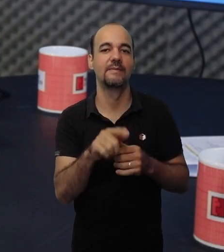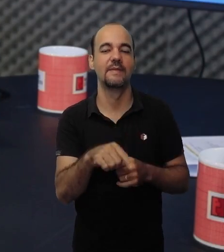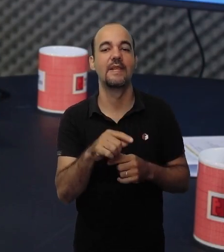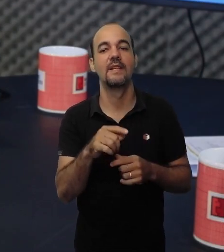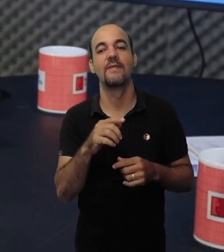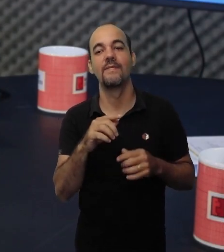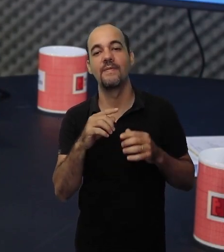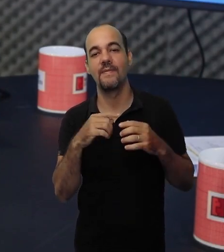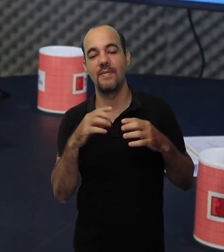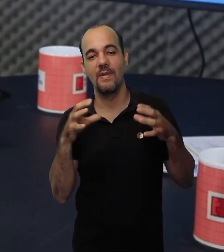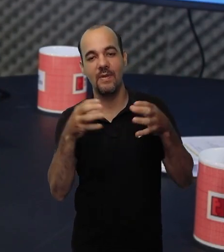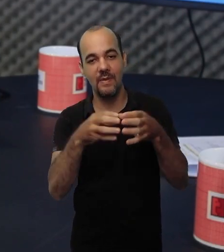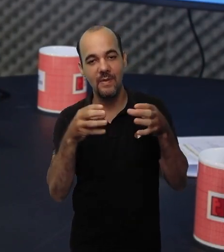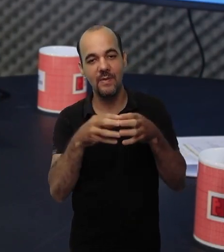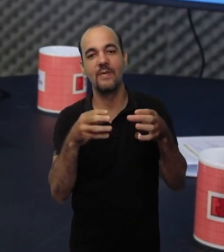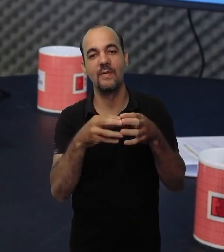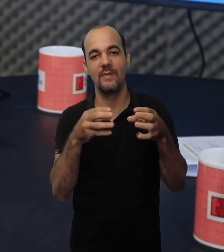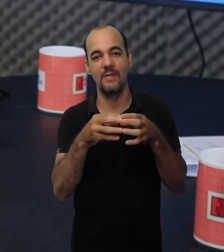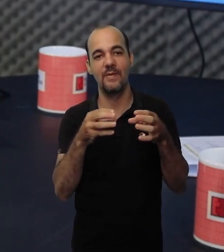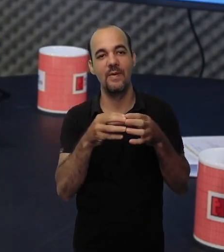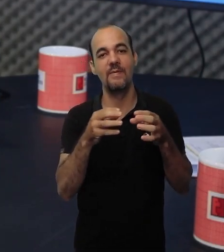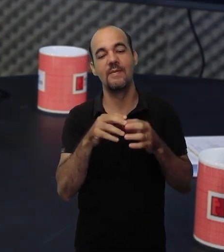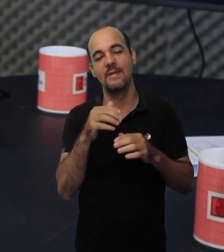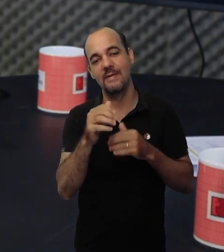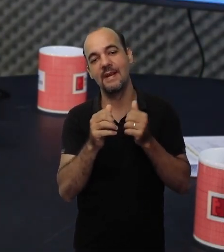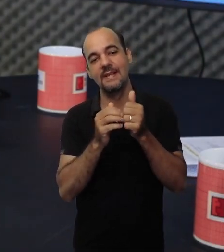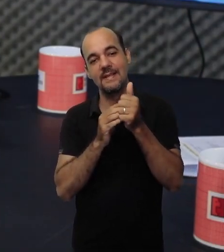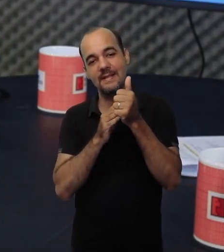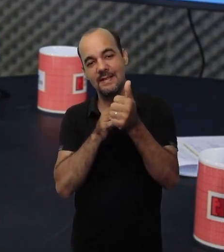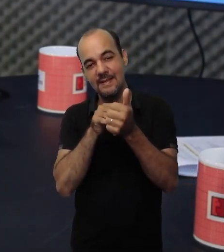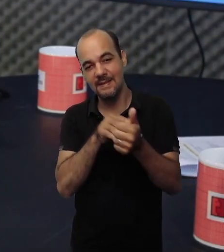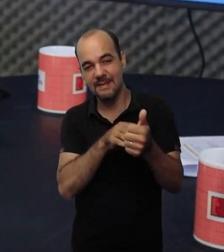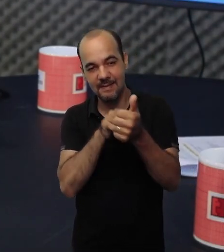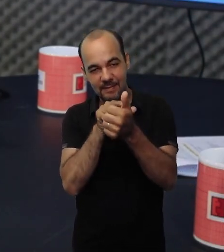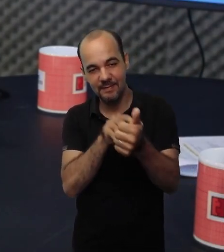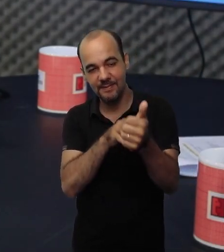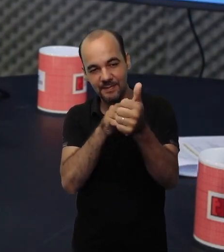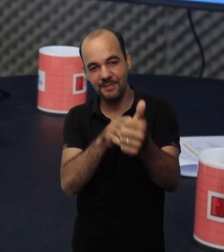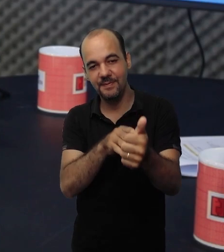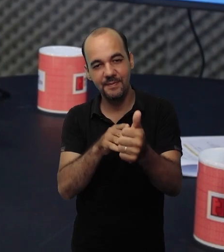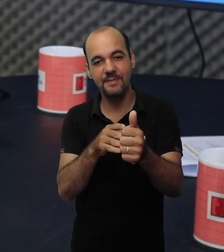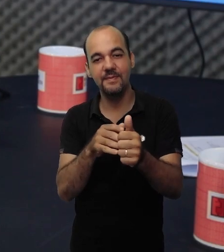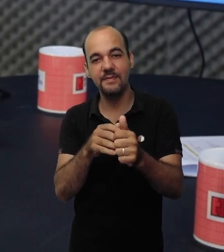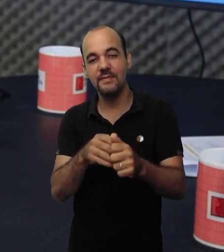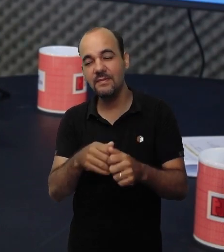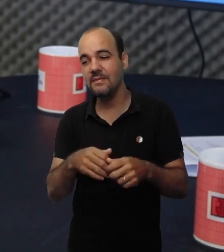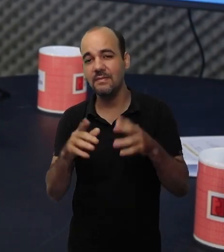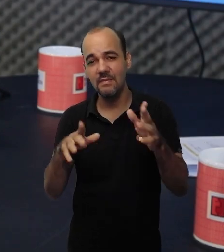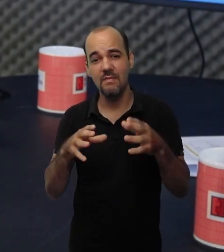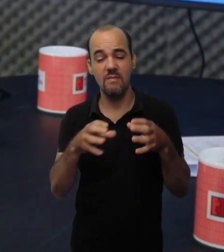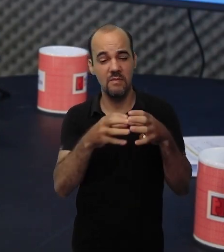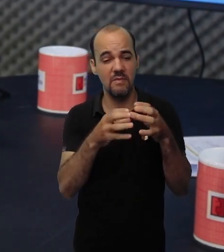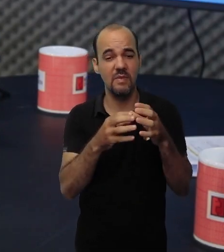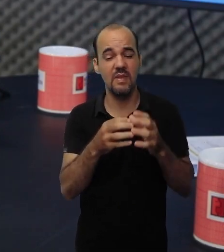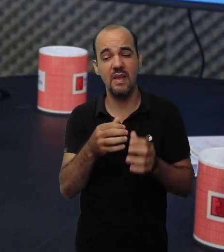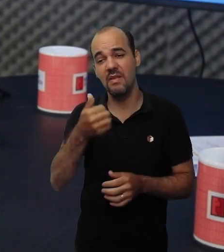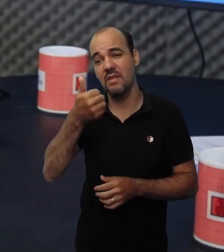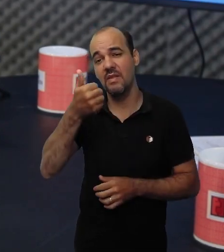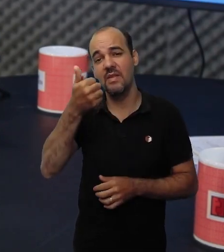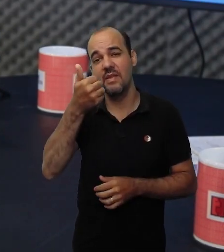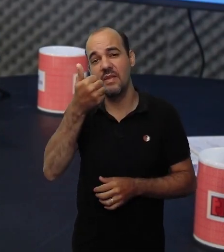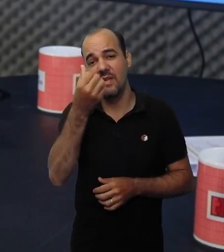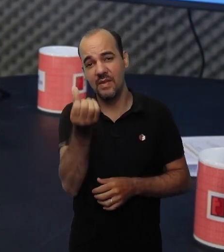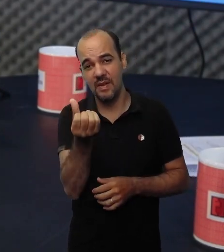um caminho que a gente tem que seguir para que a gente possa sair do 16º lugar. Para a gente